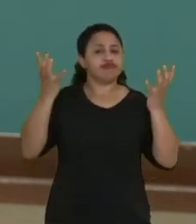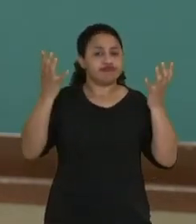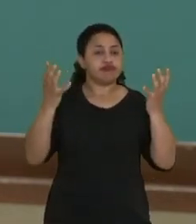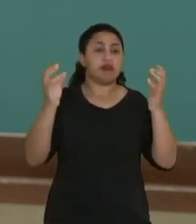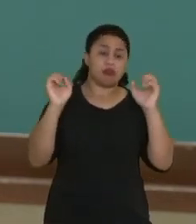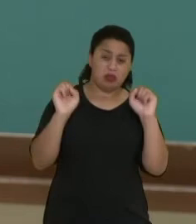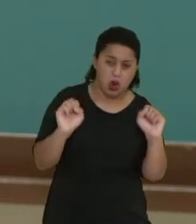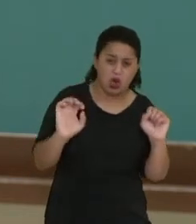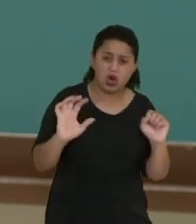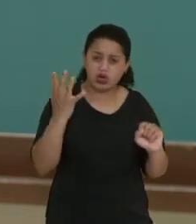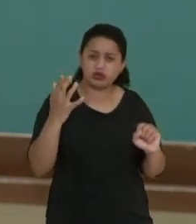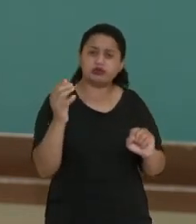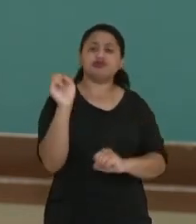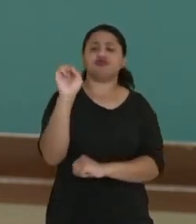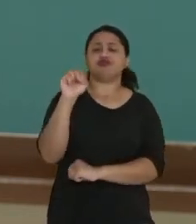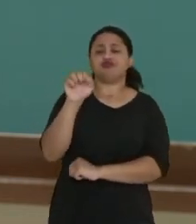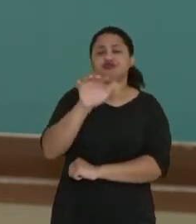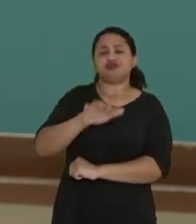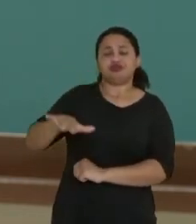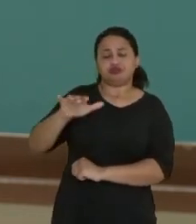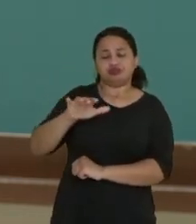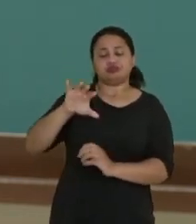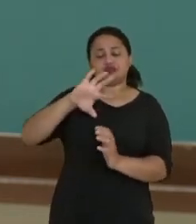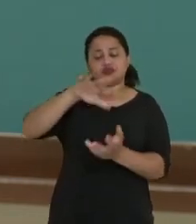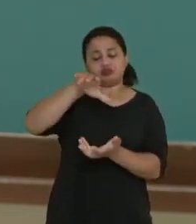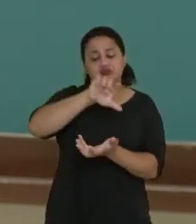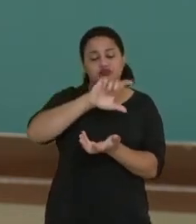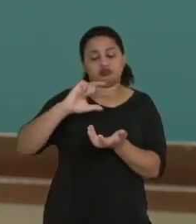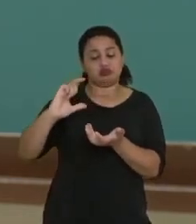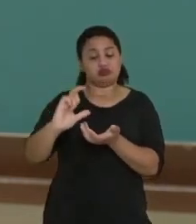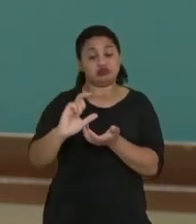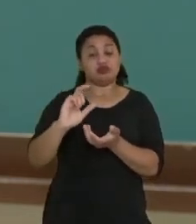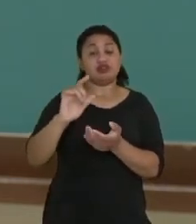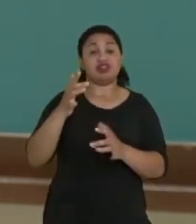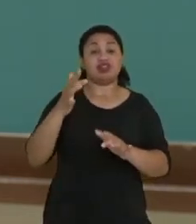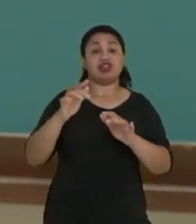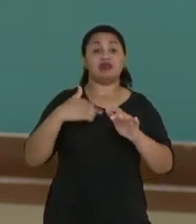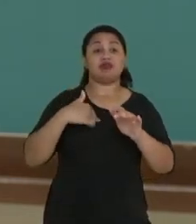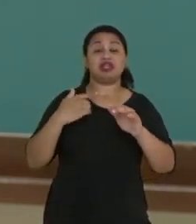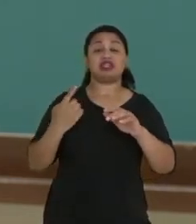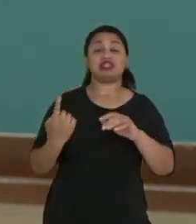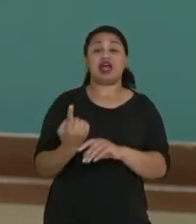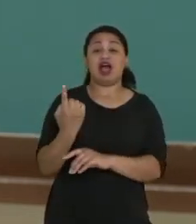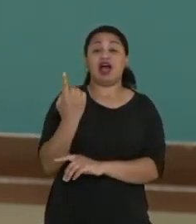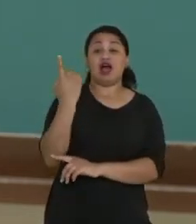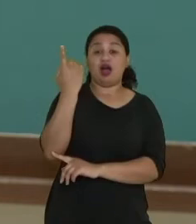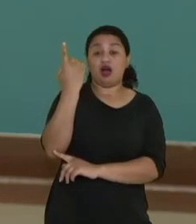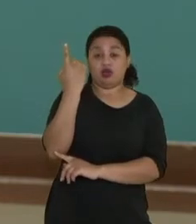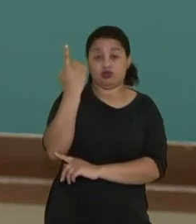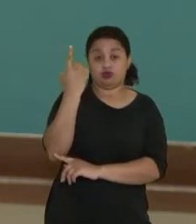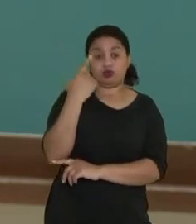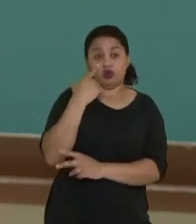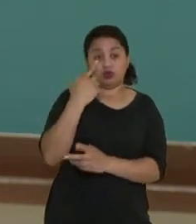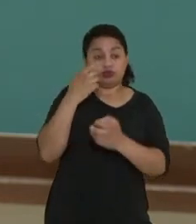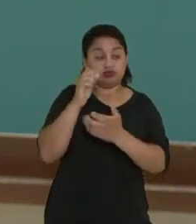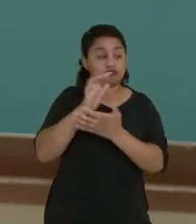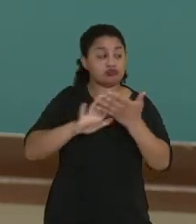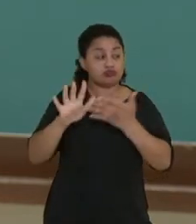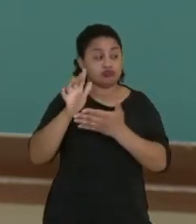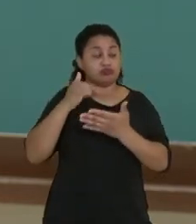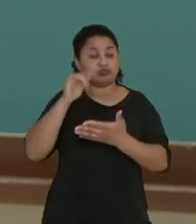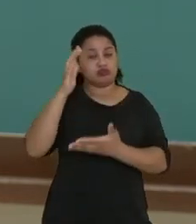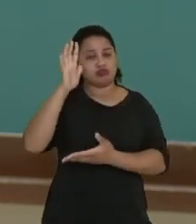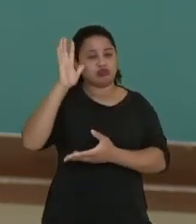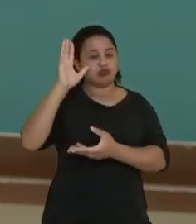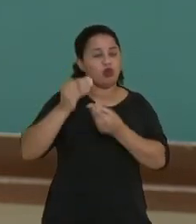Sim, é claro que pode acontecer numa área tropical com altitude mais elevada. Então, as áreas de planaltos, elas